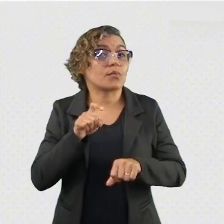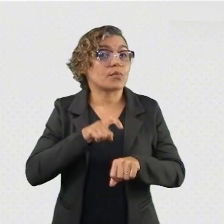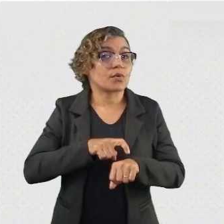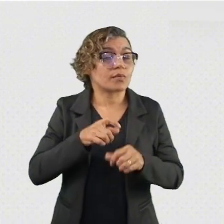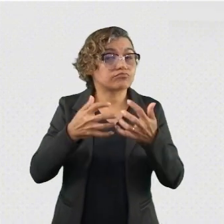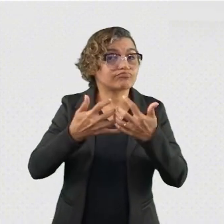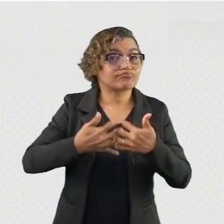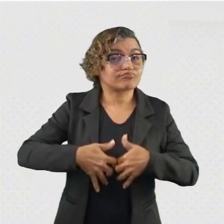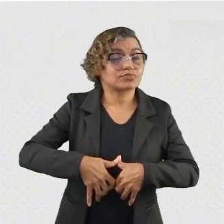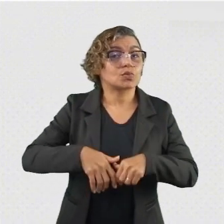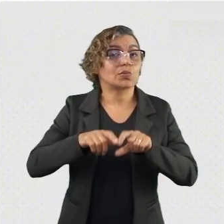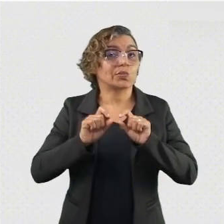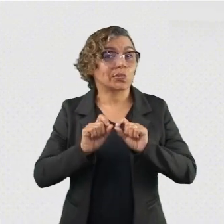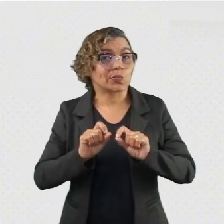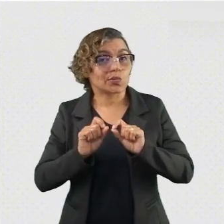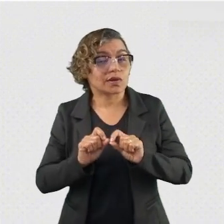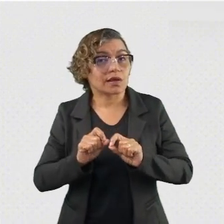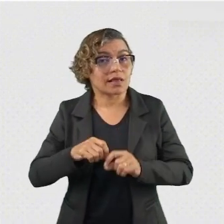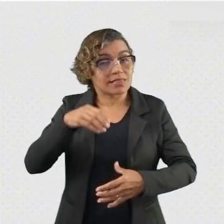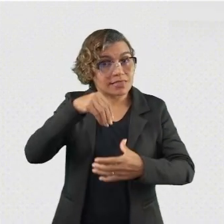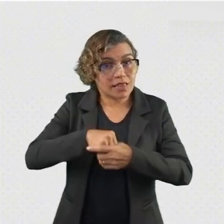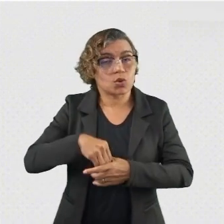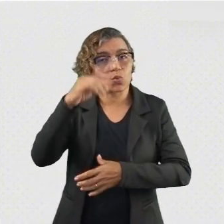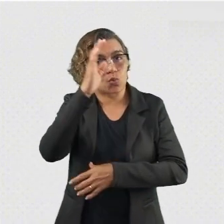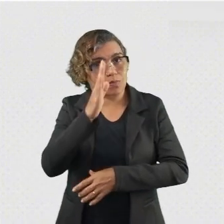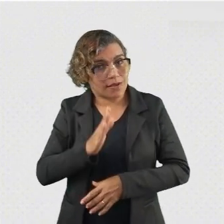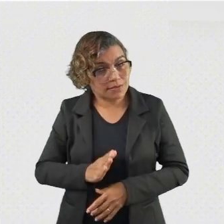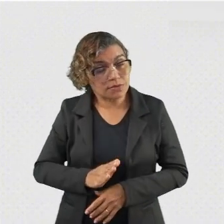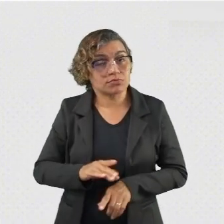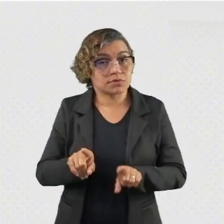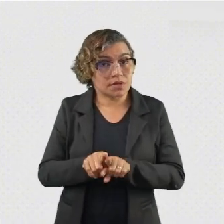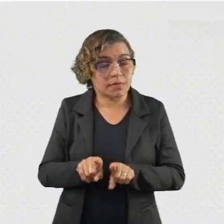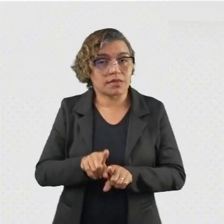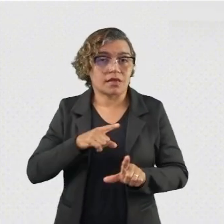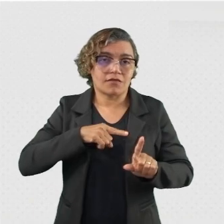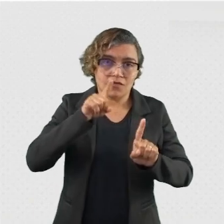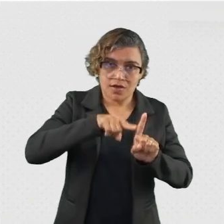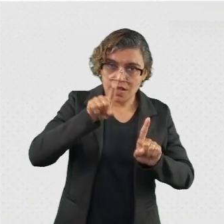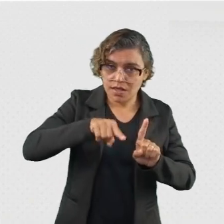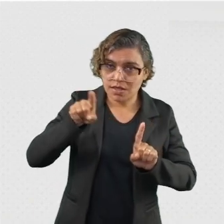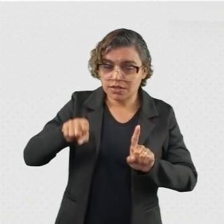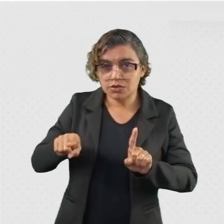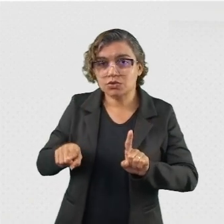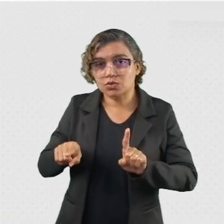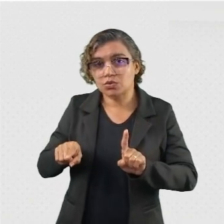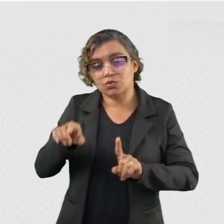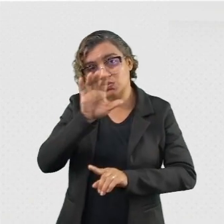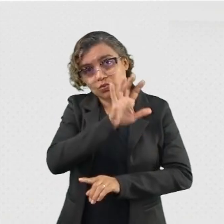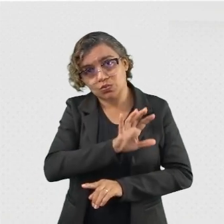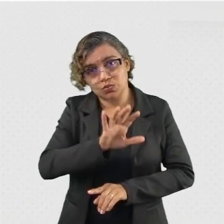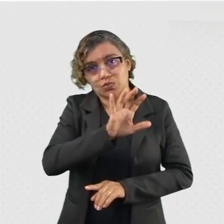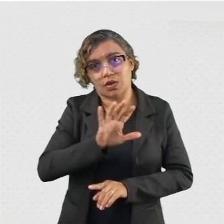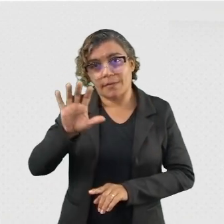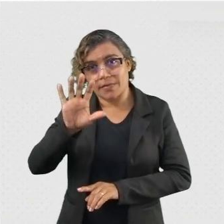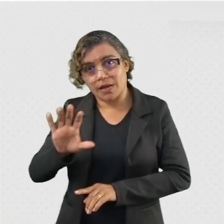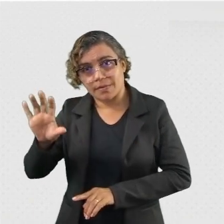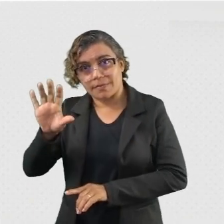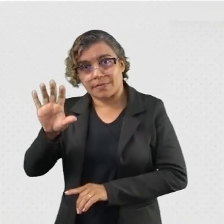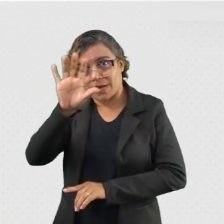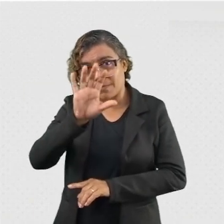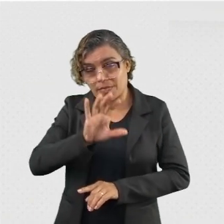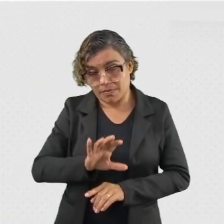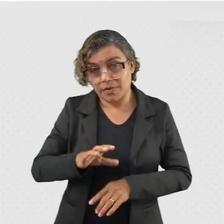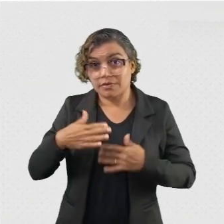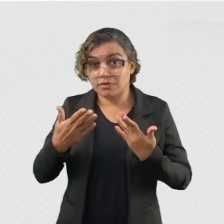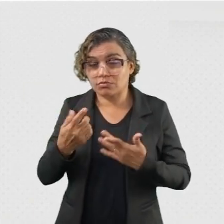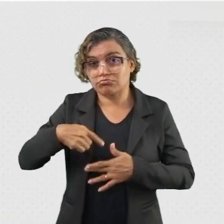de variações dentro do próprio Brasil. Então, nós temos variações também de uma região para outra região. E aí nós